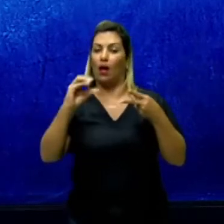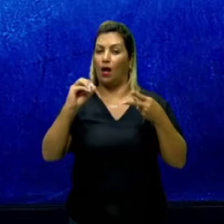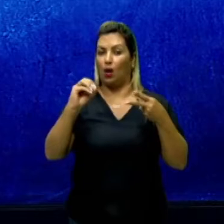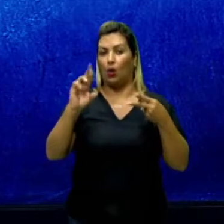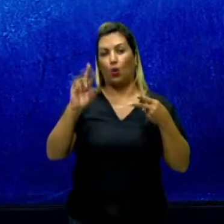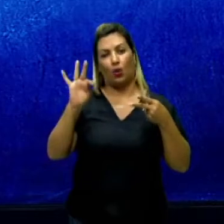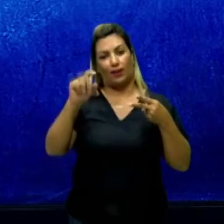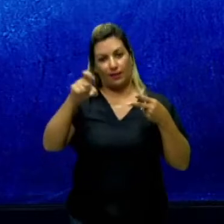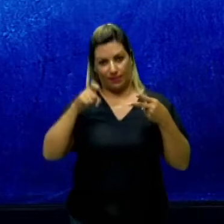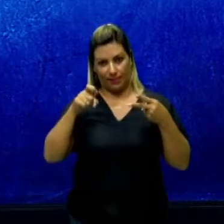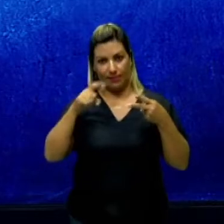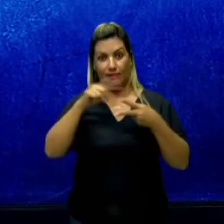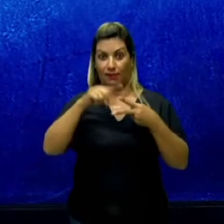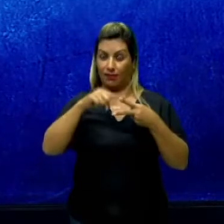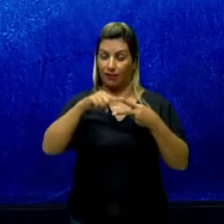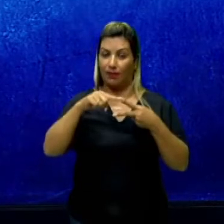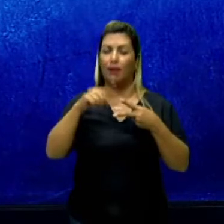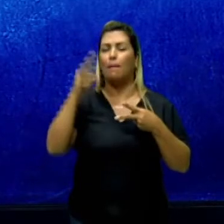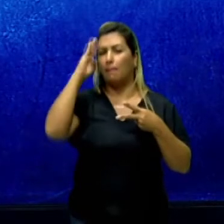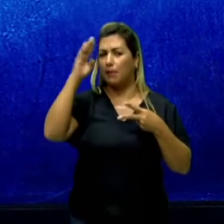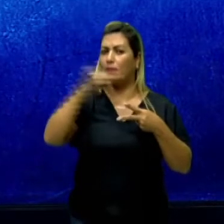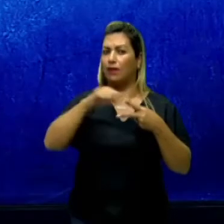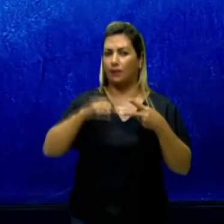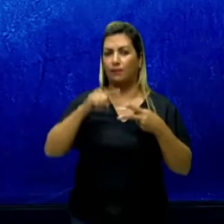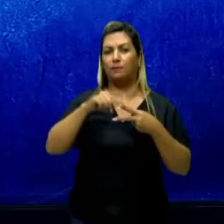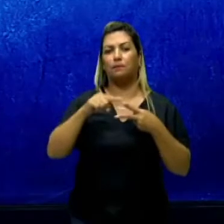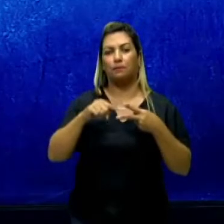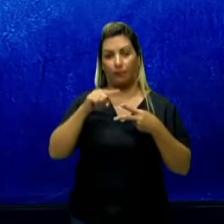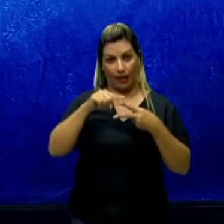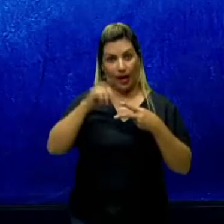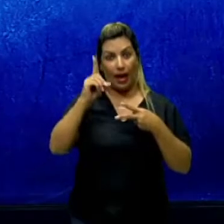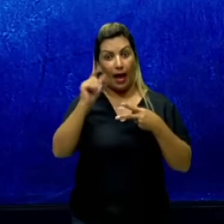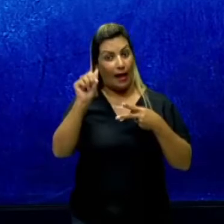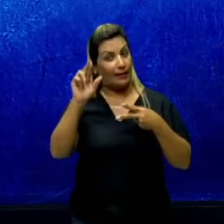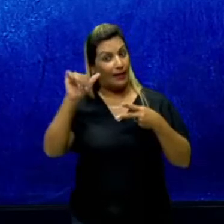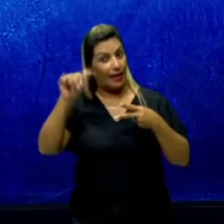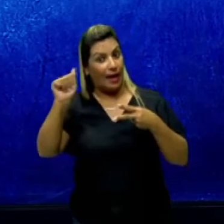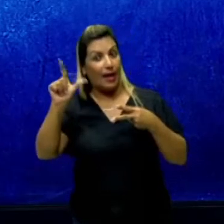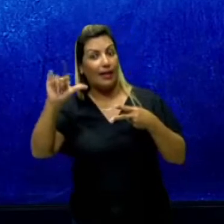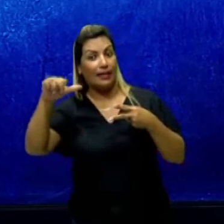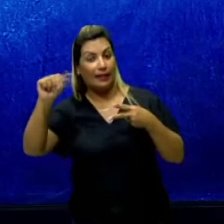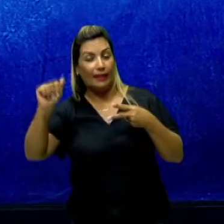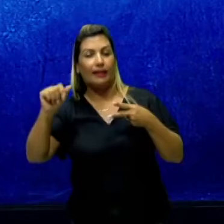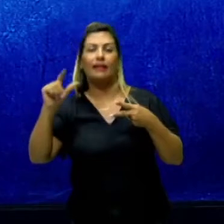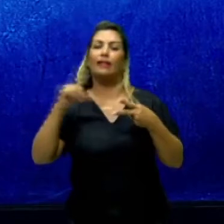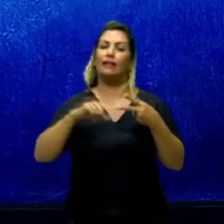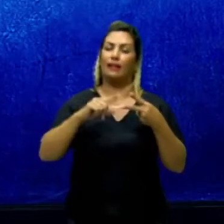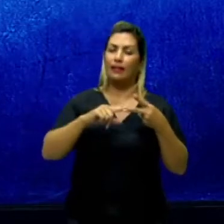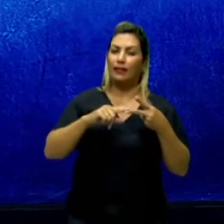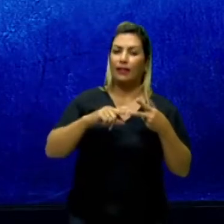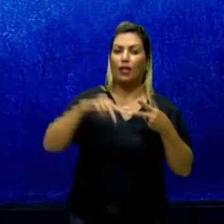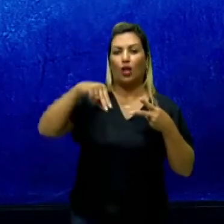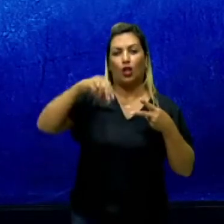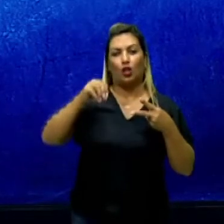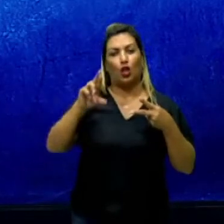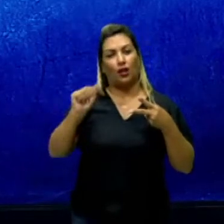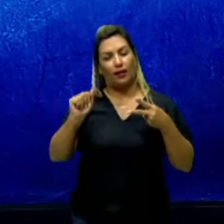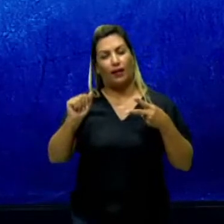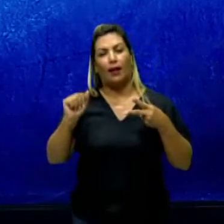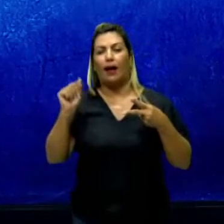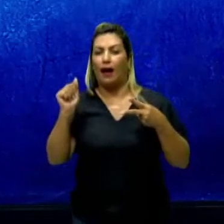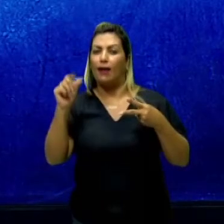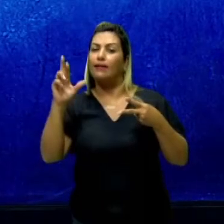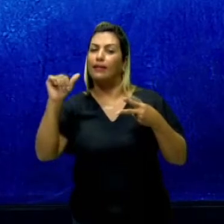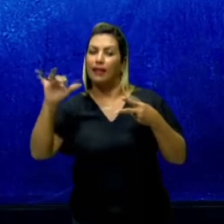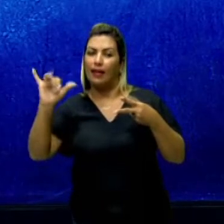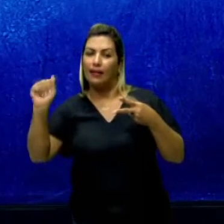medula adrenal produz dois hormônios principais, a adrenalina, também chamada de epinefrina, e a noradrenalina, também